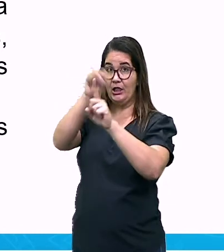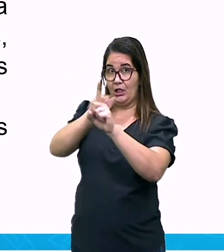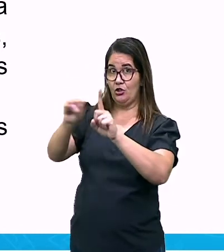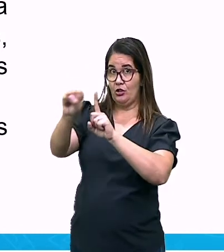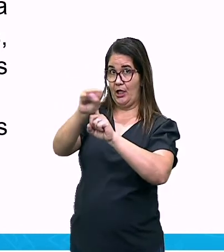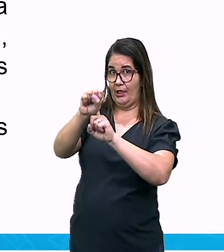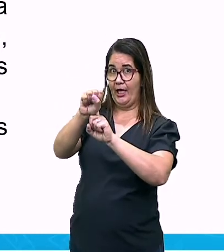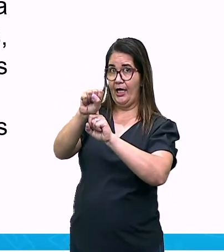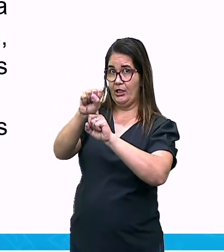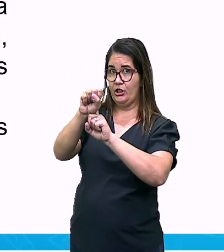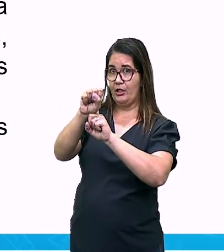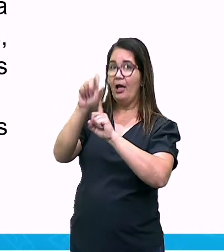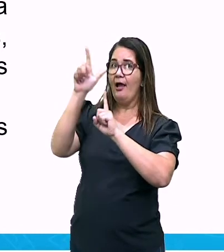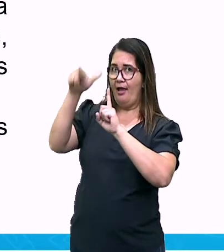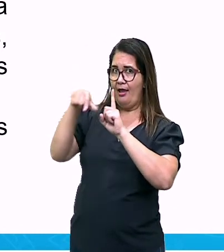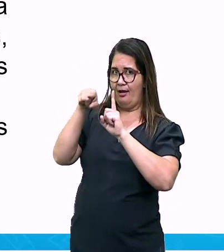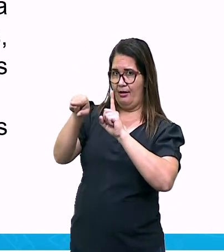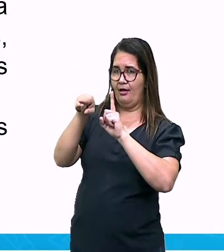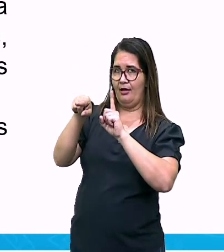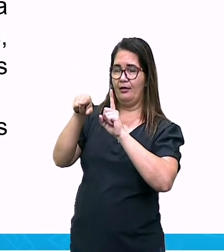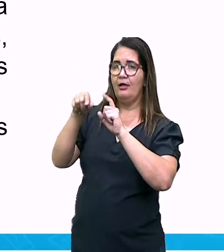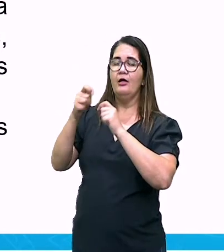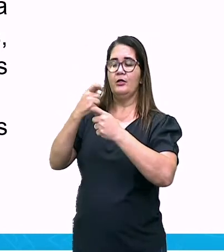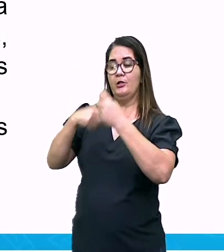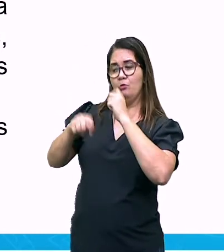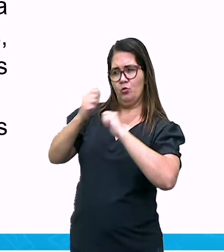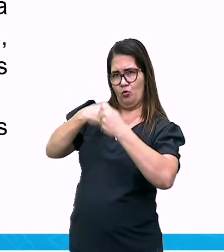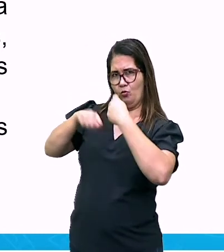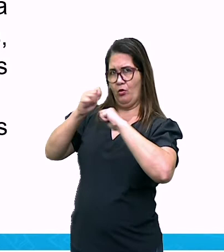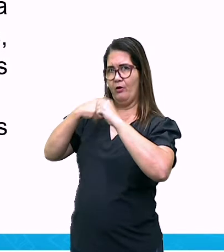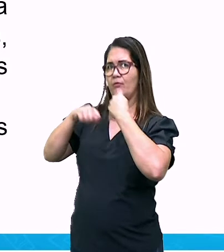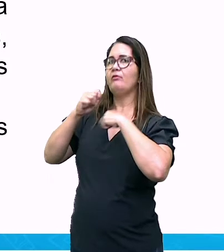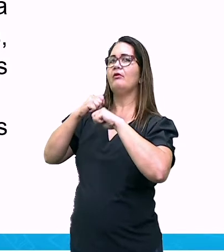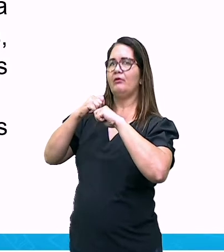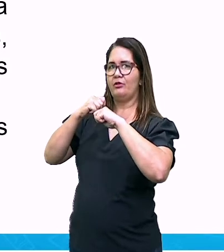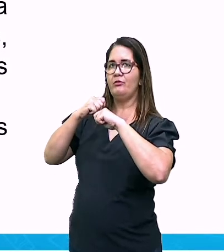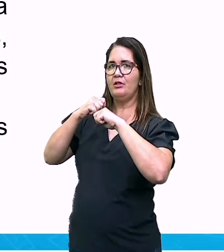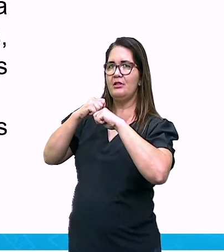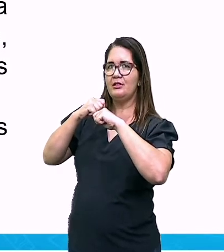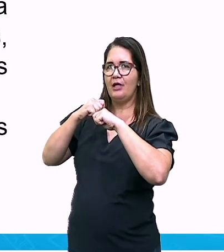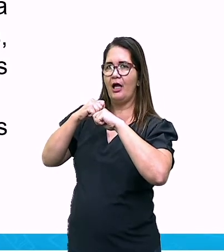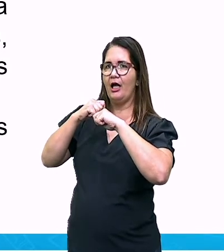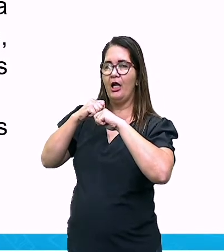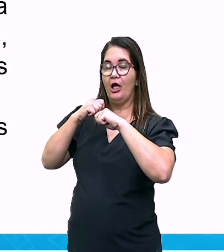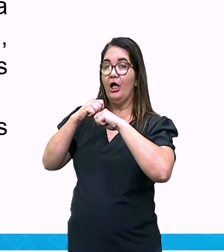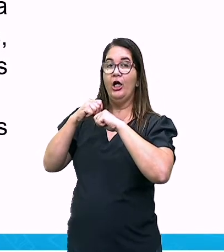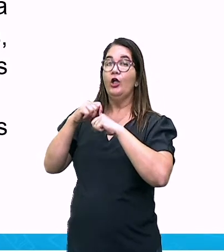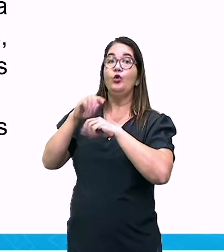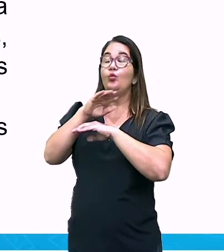com a vontade deles, sem consultar as pessoas que viviam nas aldeias. Então, nesta